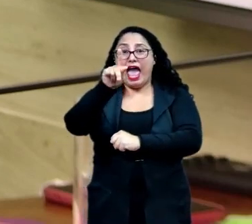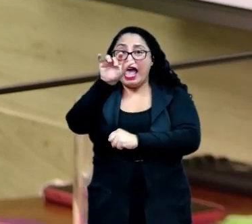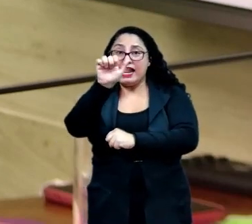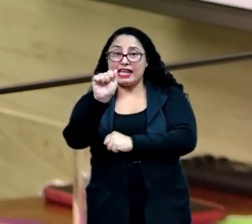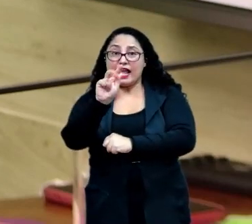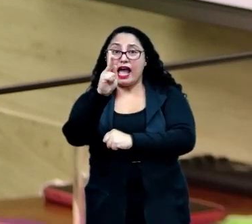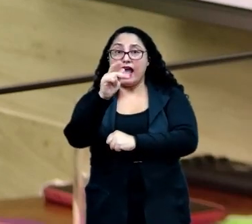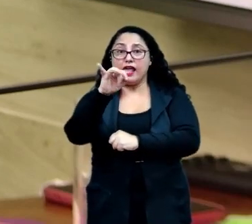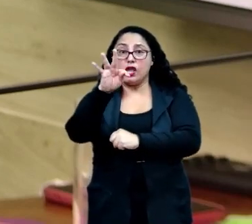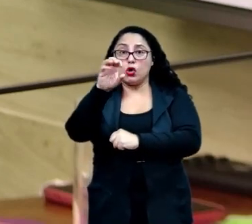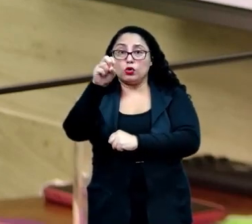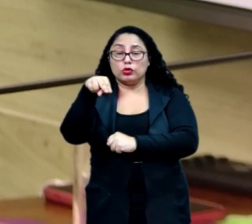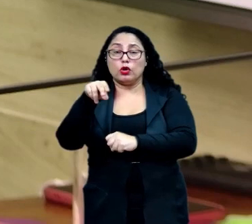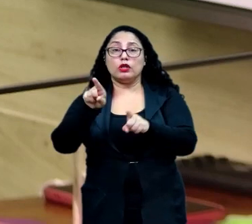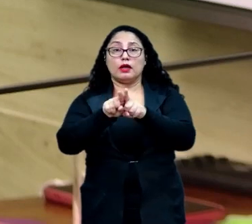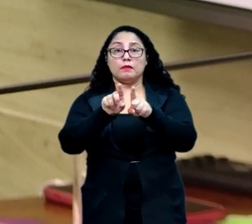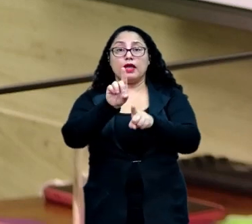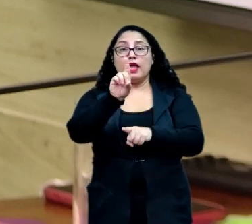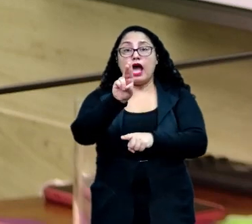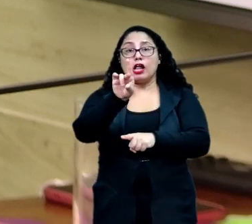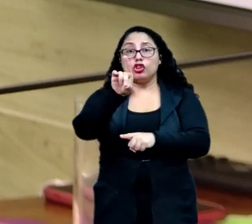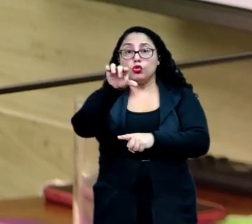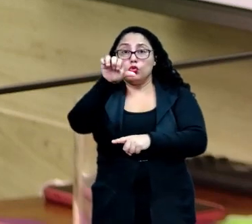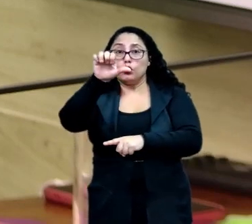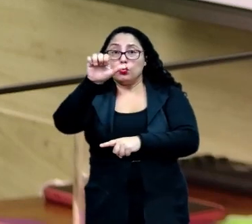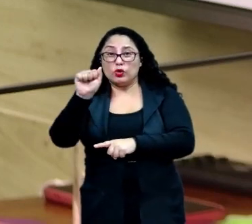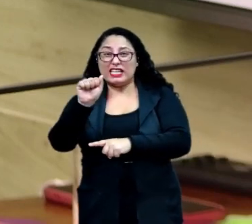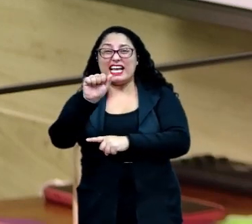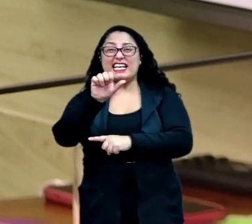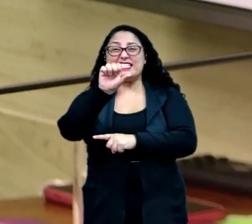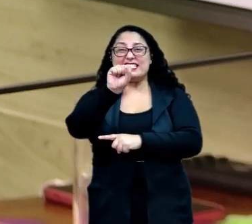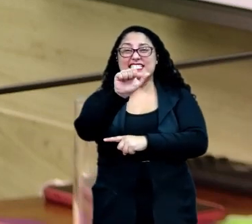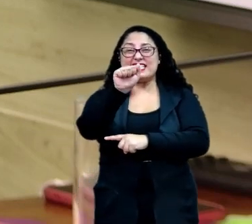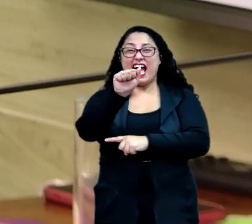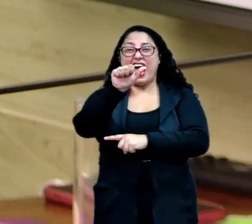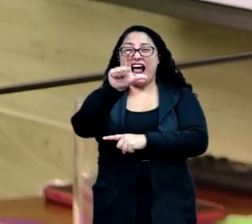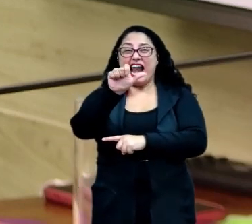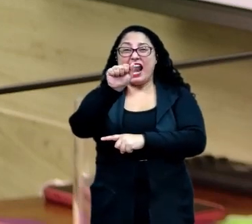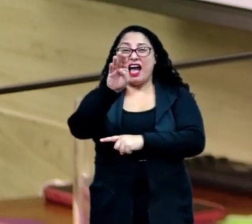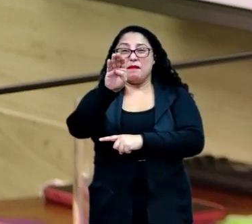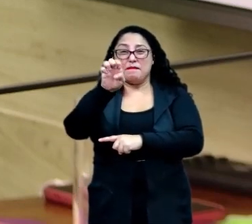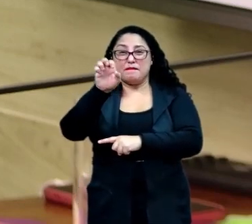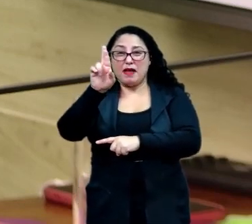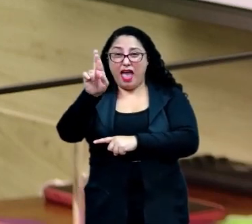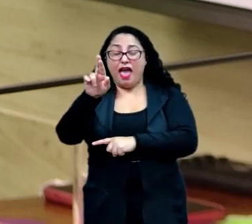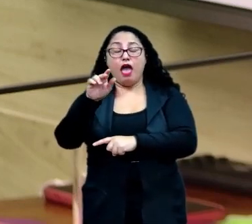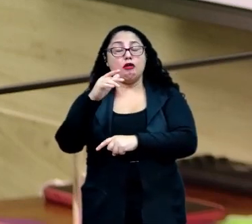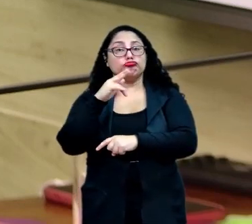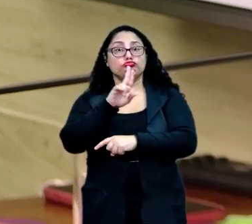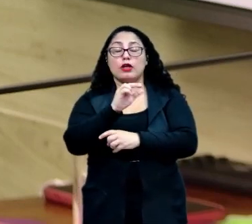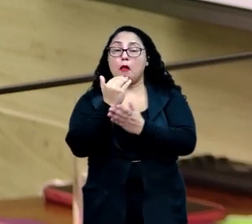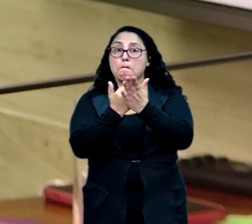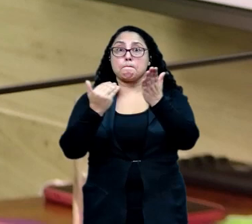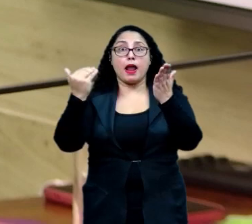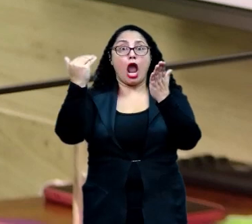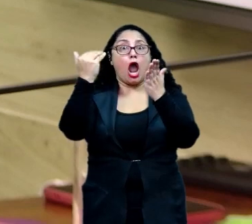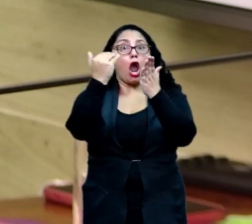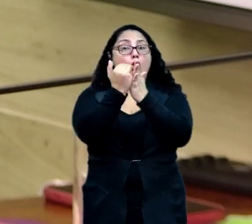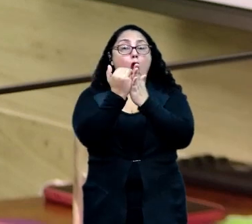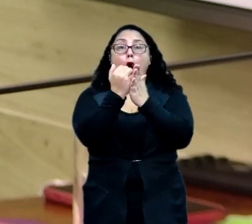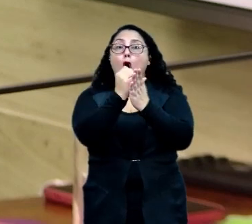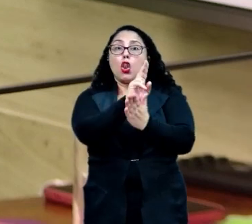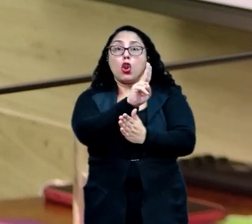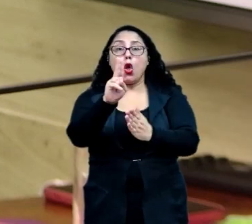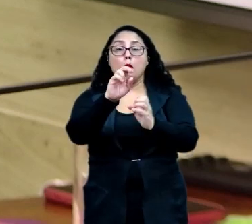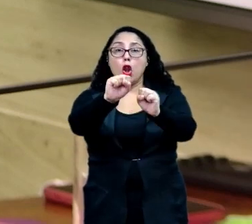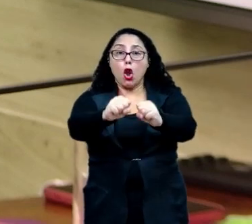Congresso, Uhum. a Duda Salabé. A Duda Salabé, ela hoje é um dos maiores nomes no Congresso na luta em defesa do meio